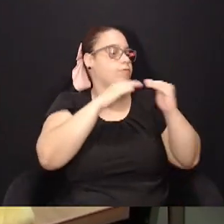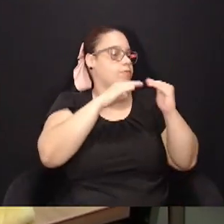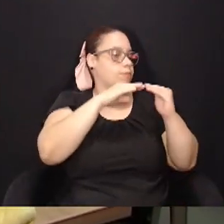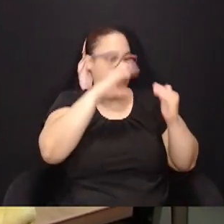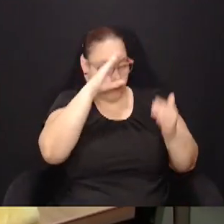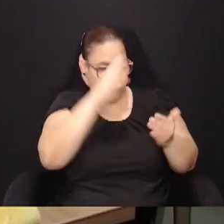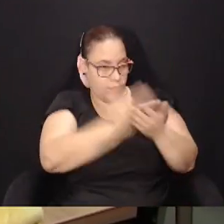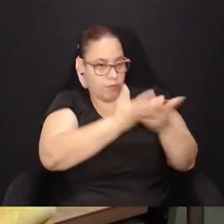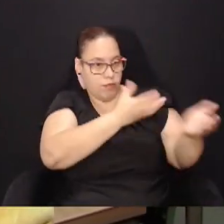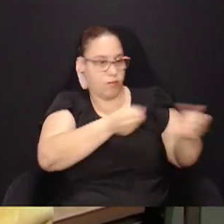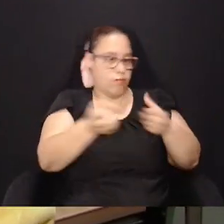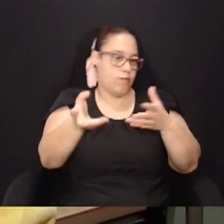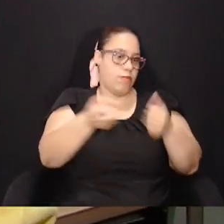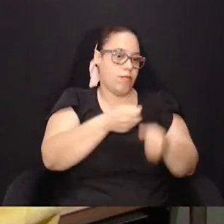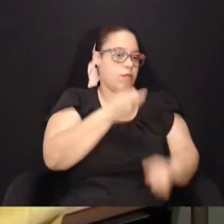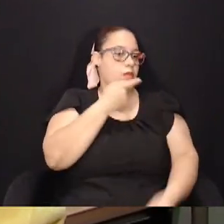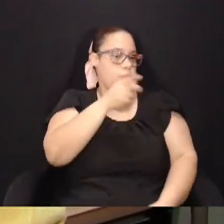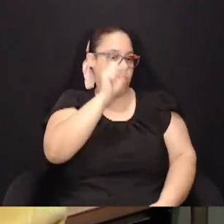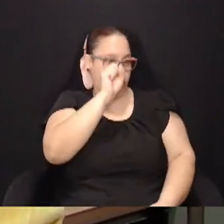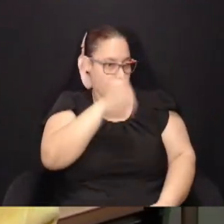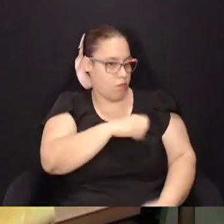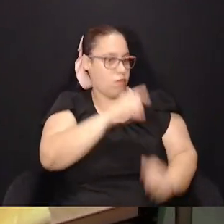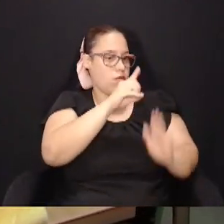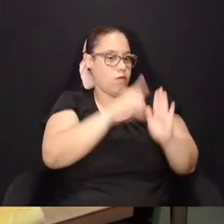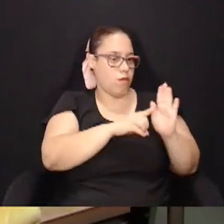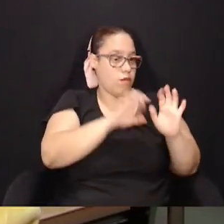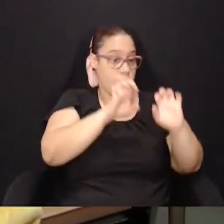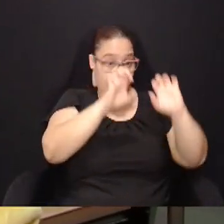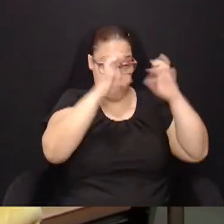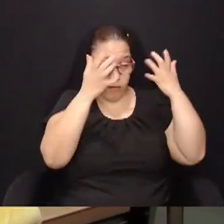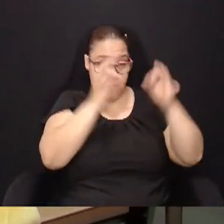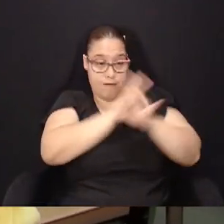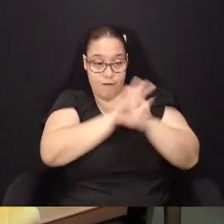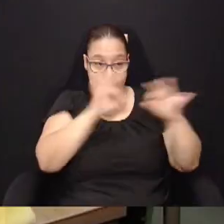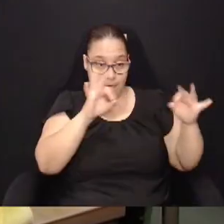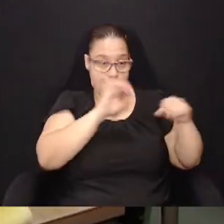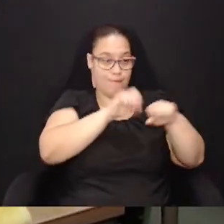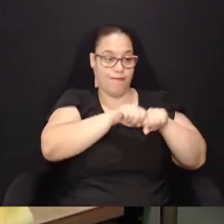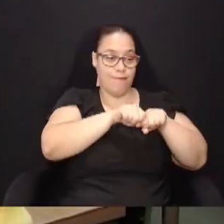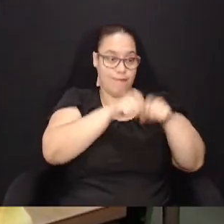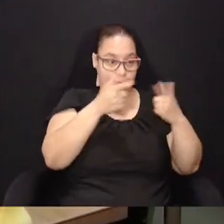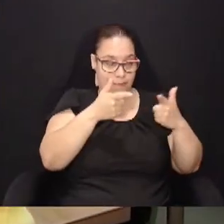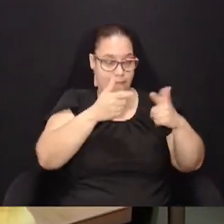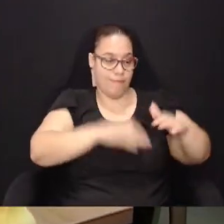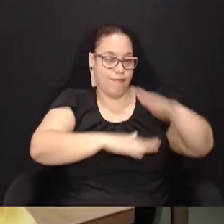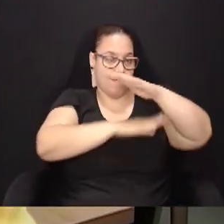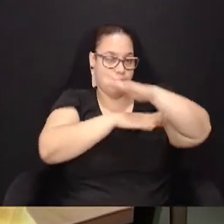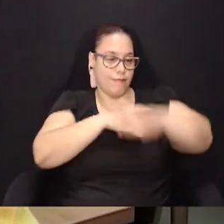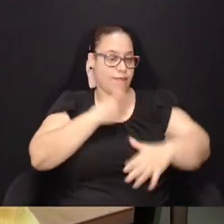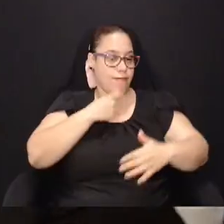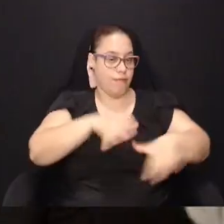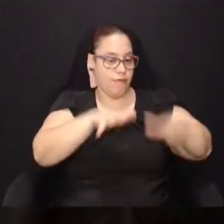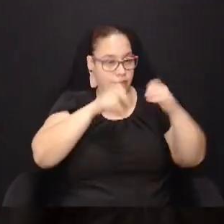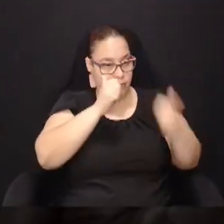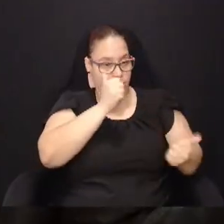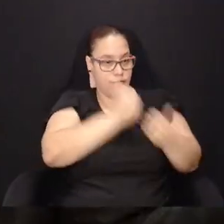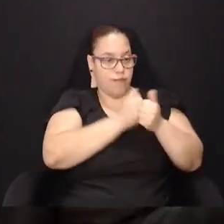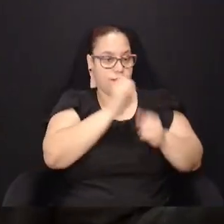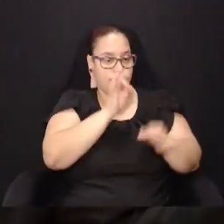convite, eles virão sim, e a gente vai fazer um evento de sucesso aqui no plenário da Câmara de Campinas, em parceria com o Tribunal de Contas.